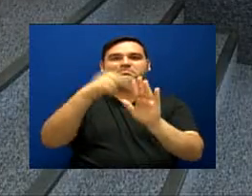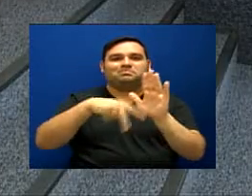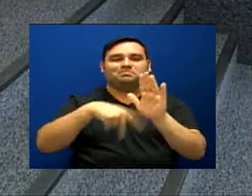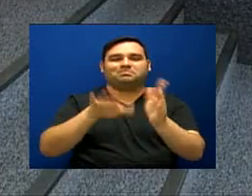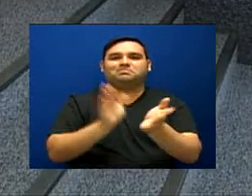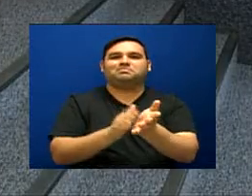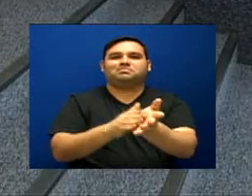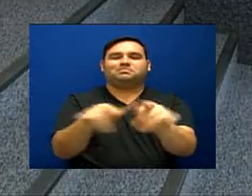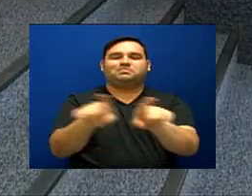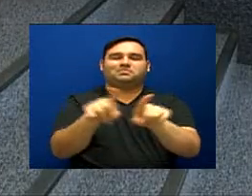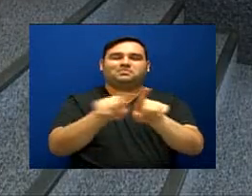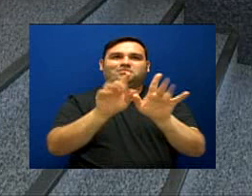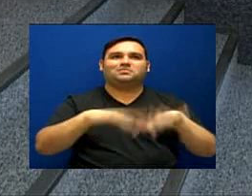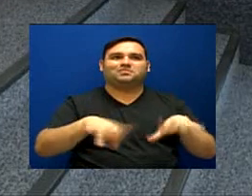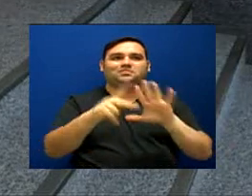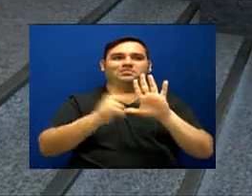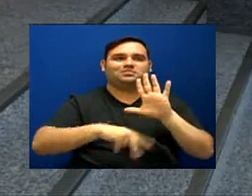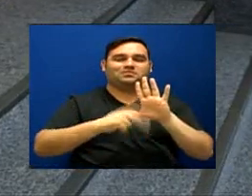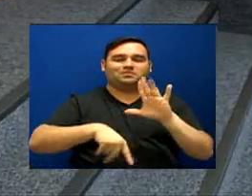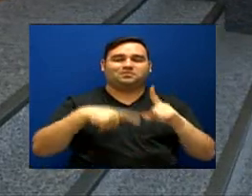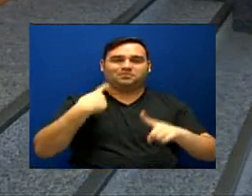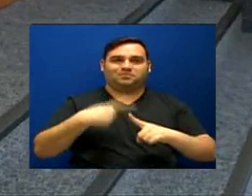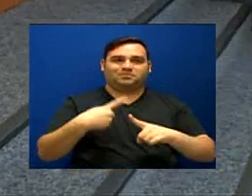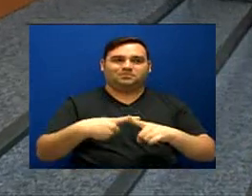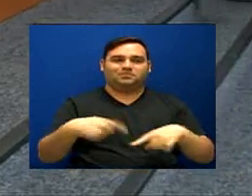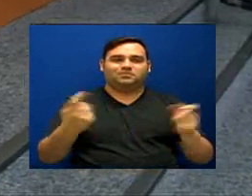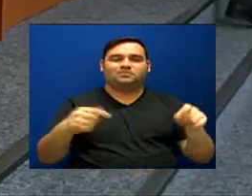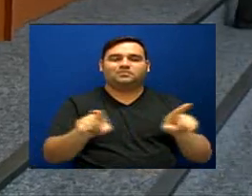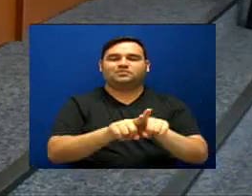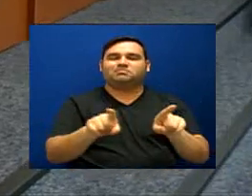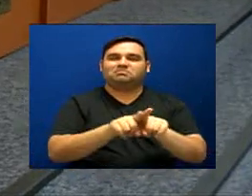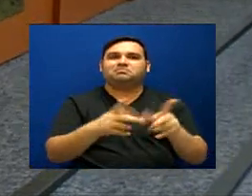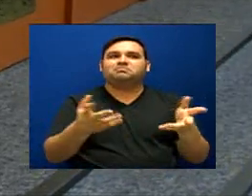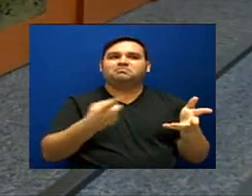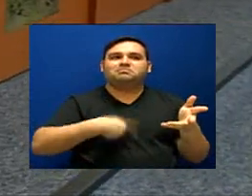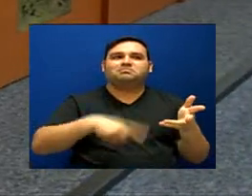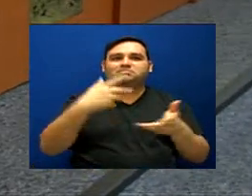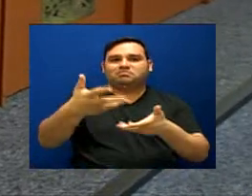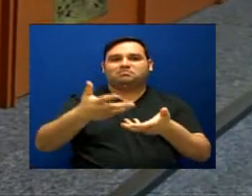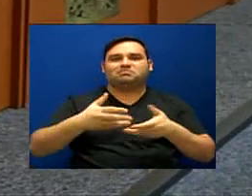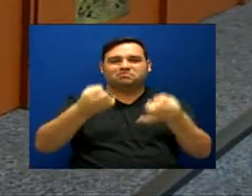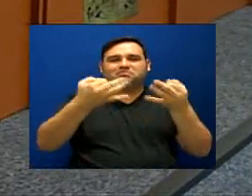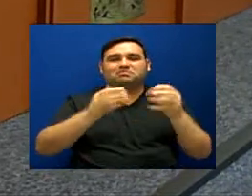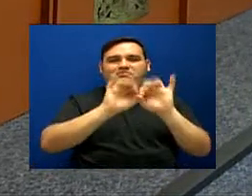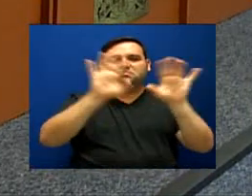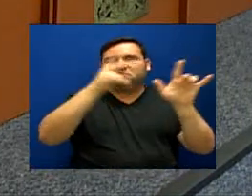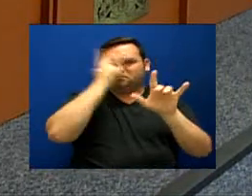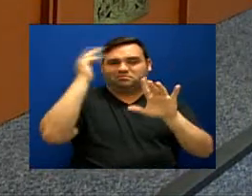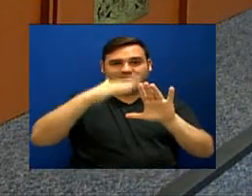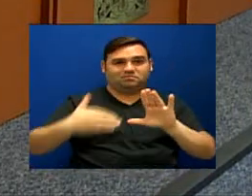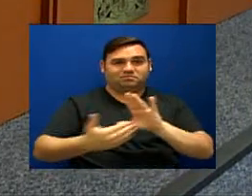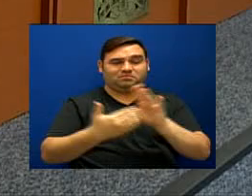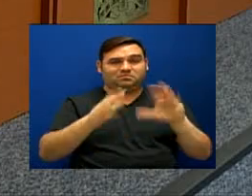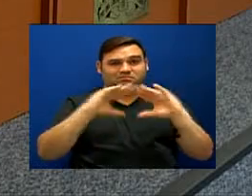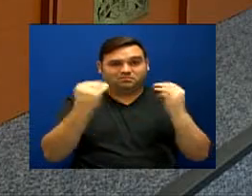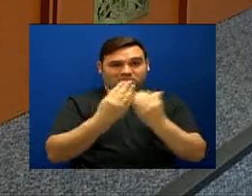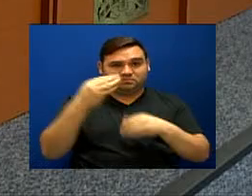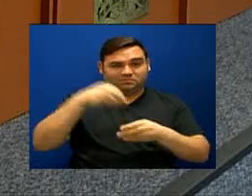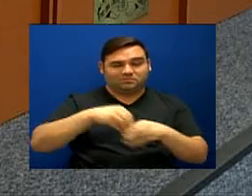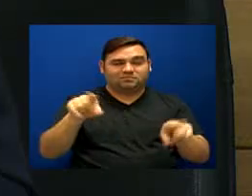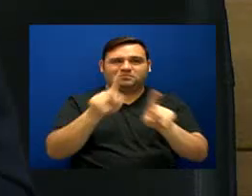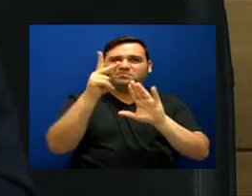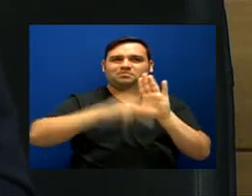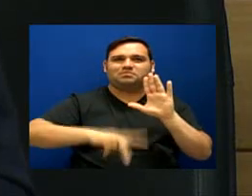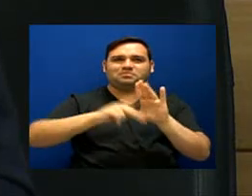viu? Sempre com projetos para que a gente possa trazer mais transparência à população, projetos